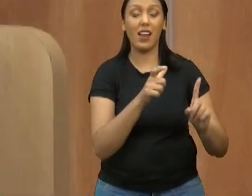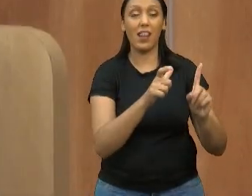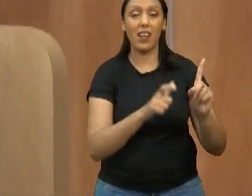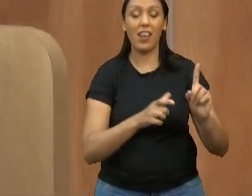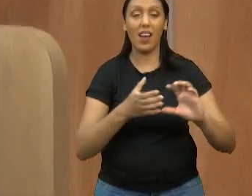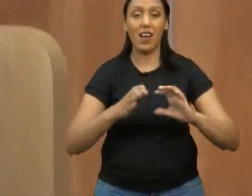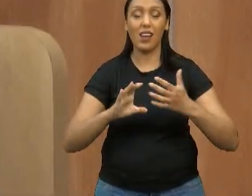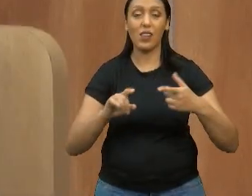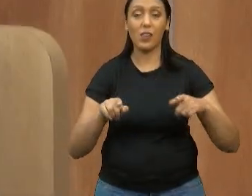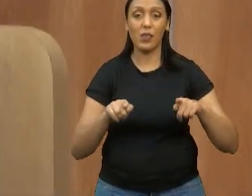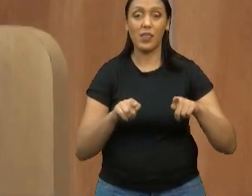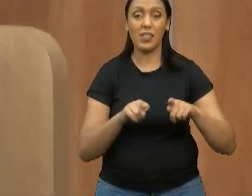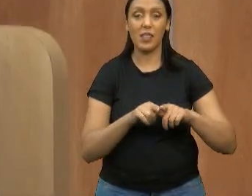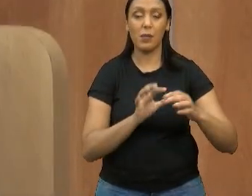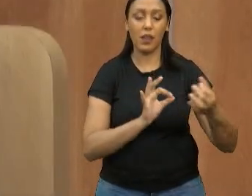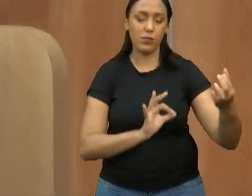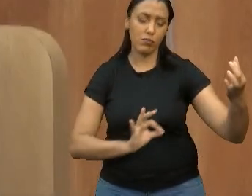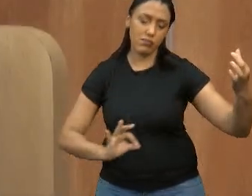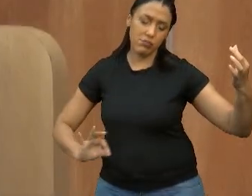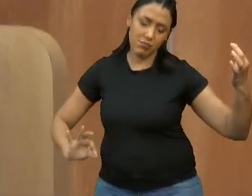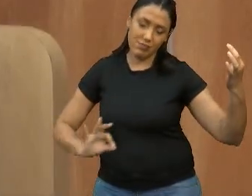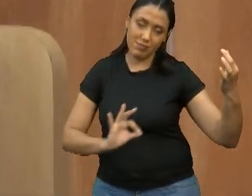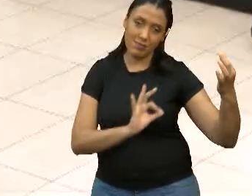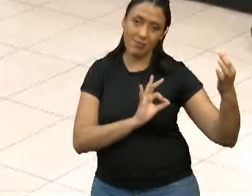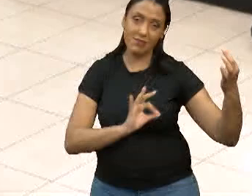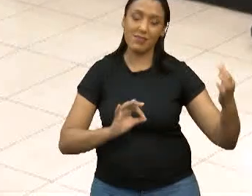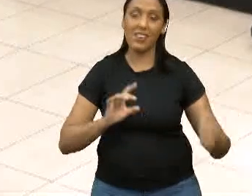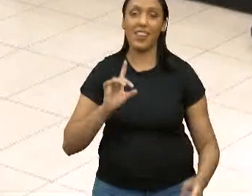Davilson Rodrigo Freitas da Silva. O Davi Rodrigo.